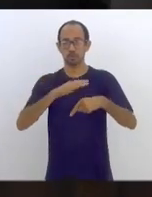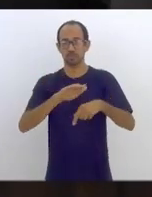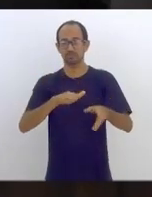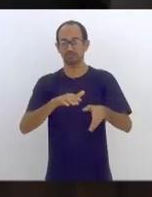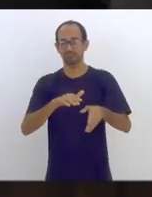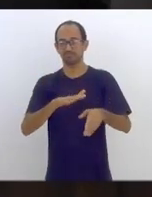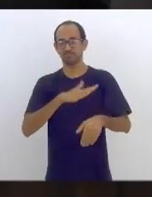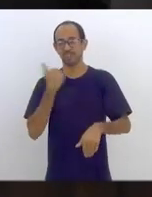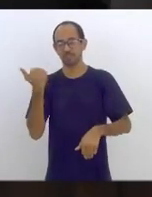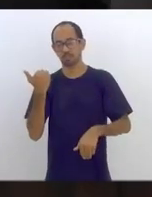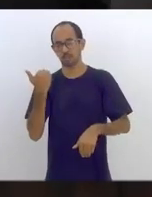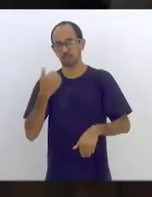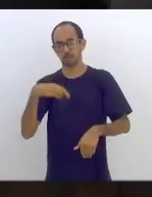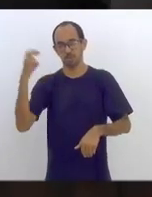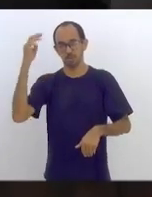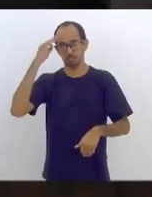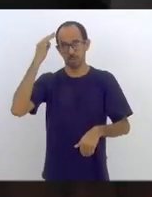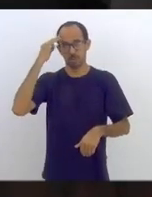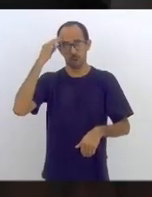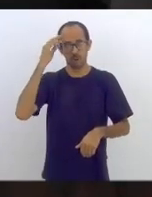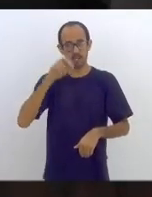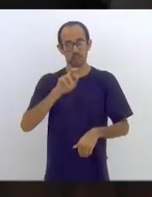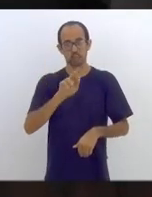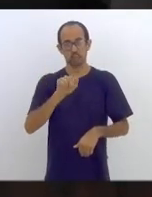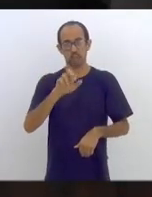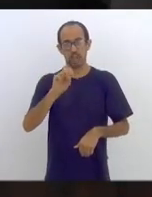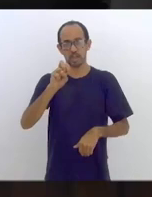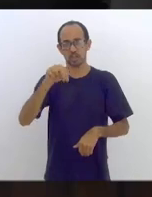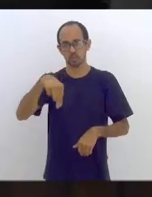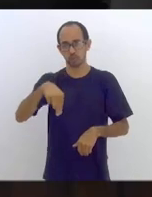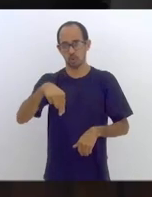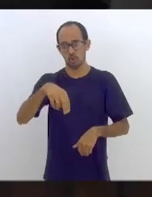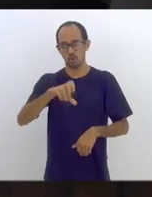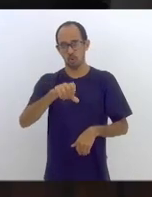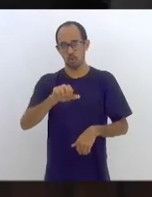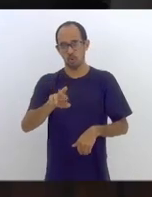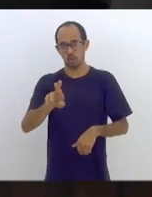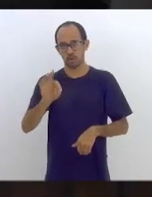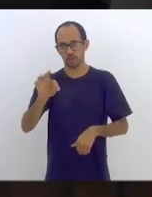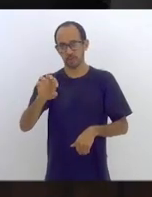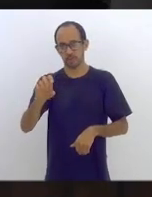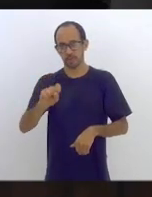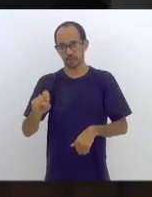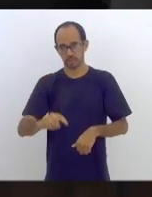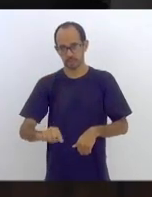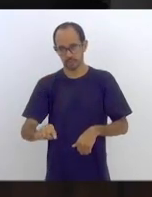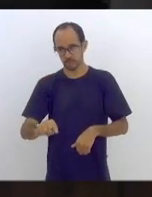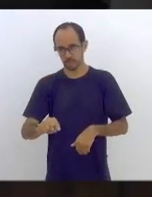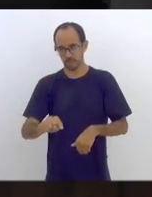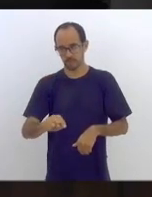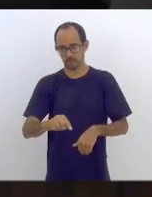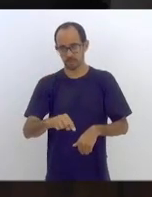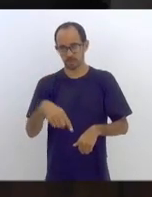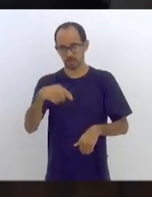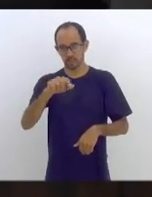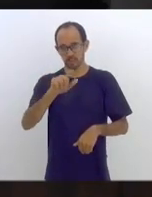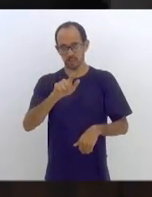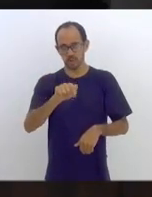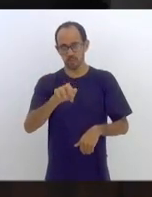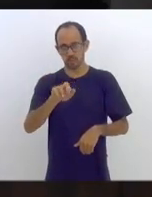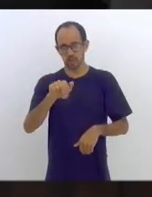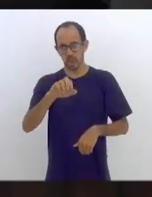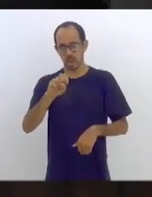memória de Gerson Rodrigues Cortez, mais conhecido como